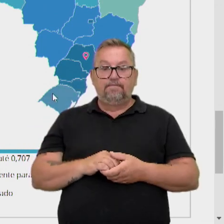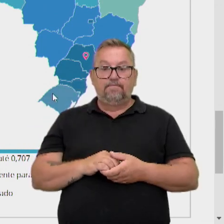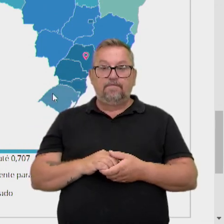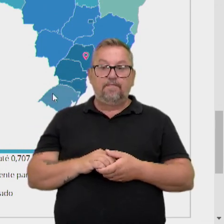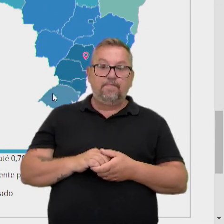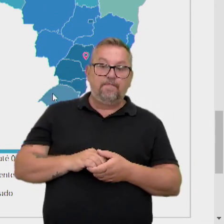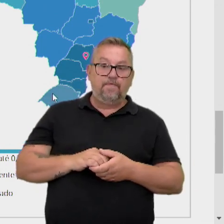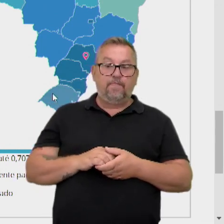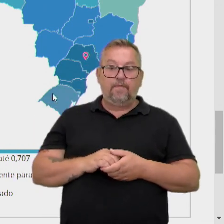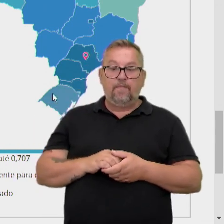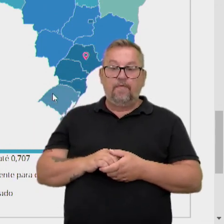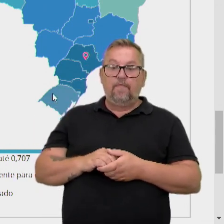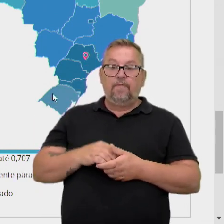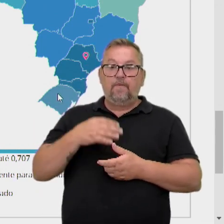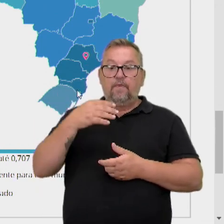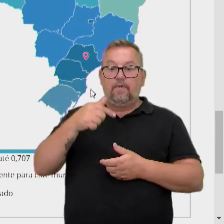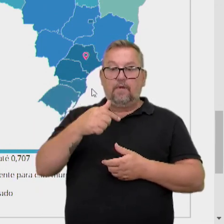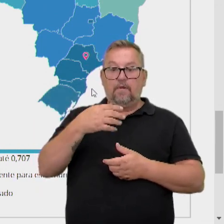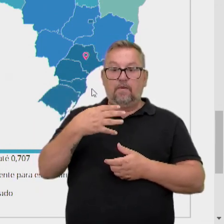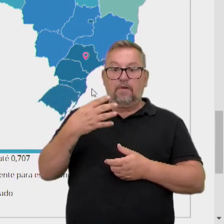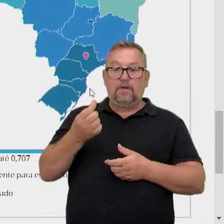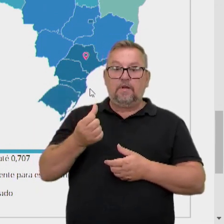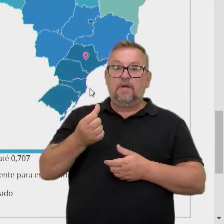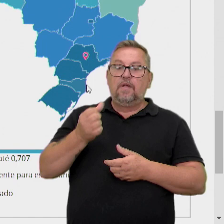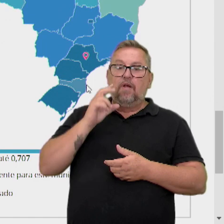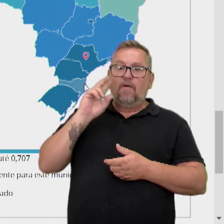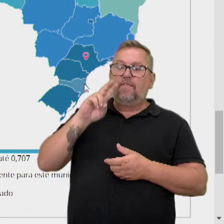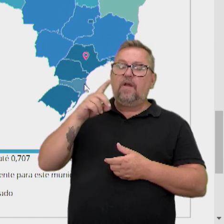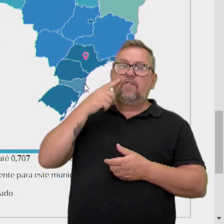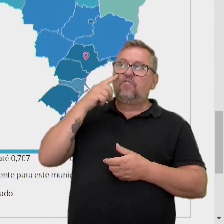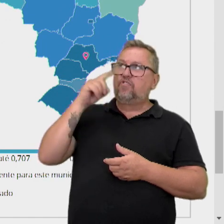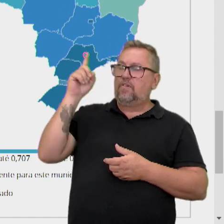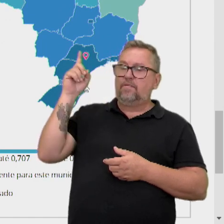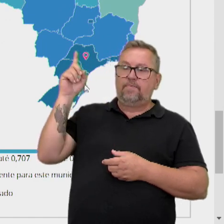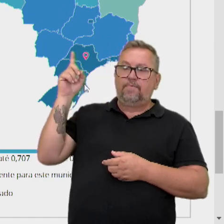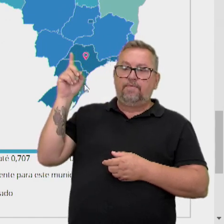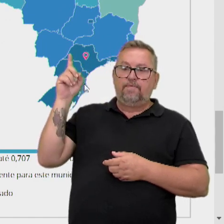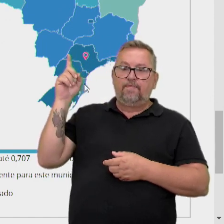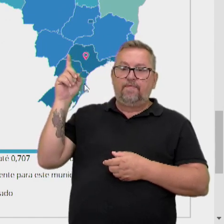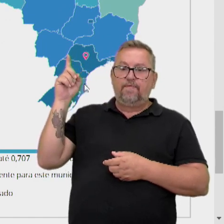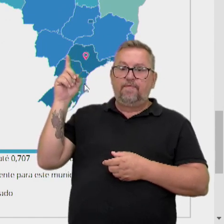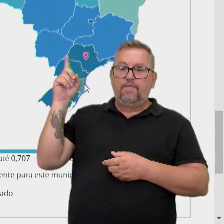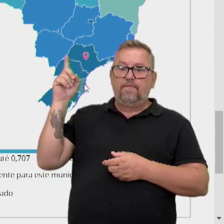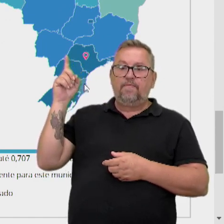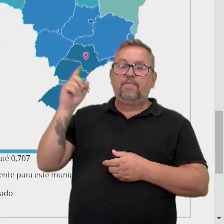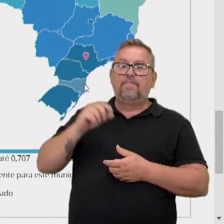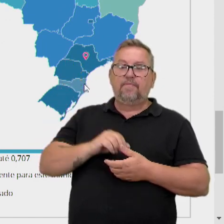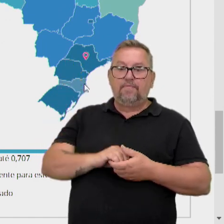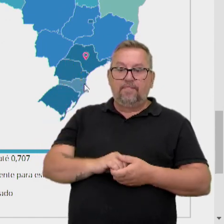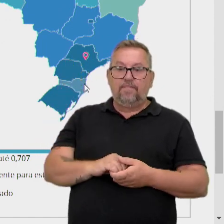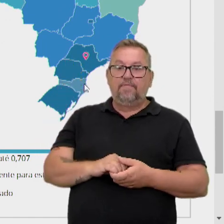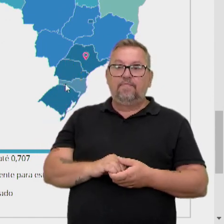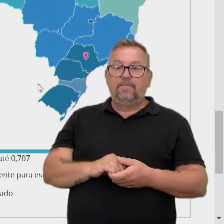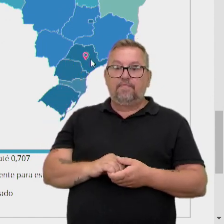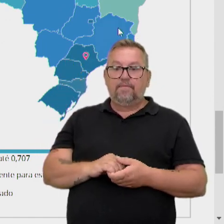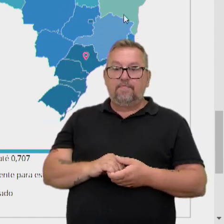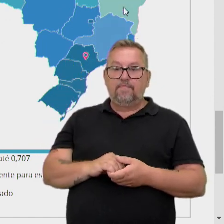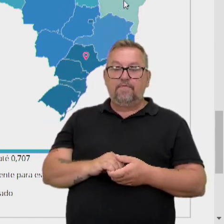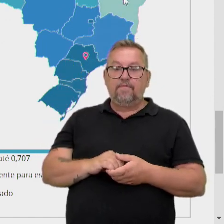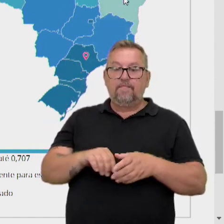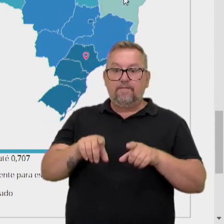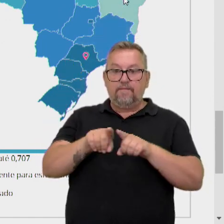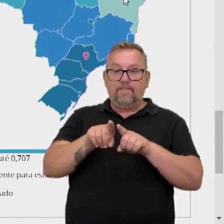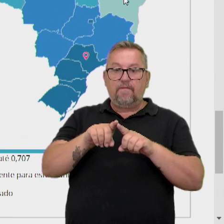tá lá, 746 para o Rio Grande do Sul, aí nós temos aqui Santa Catarina com 0,774, né, e